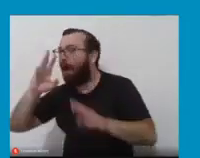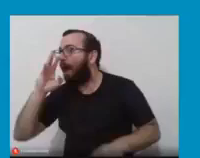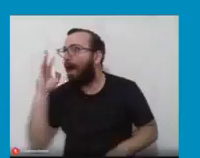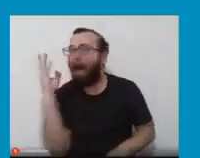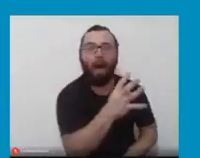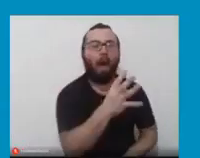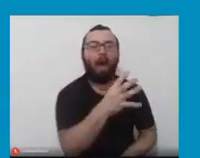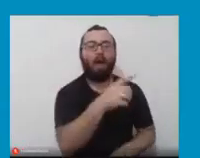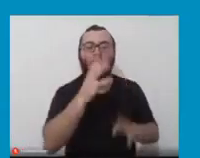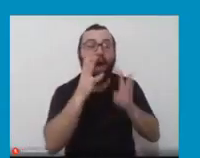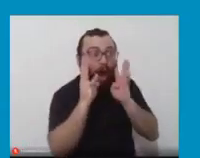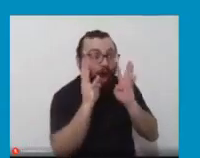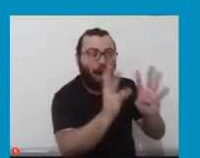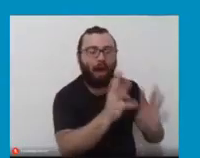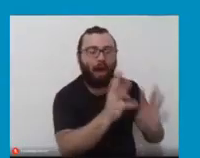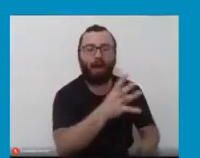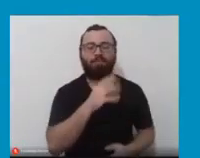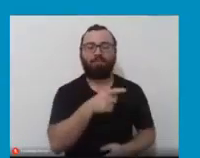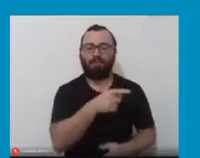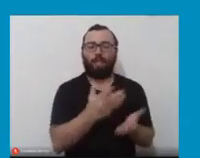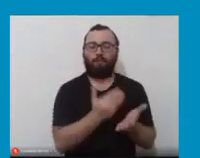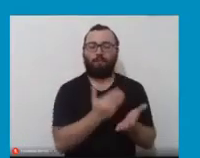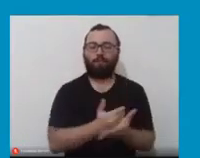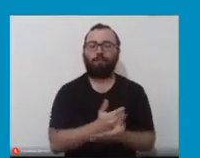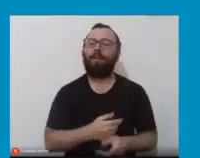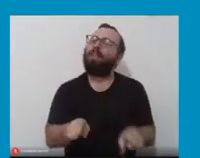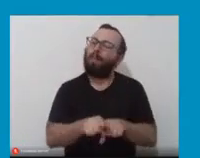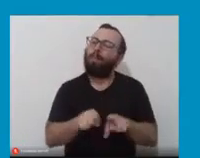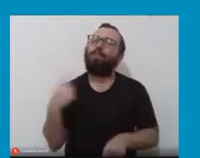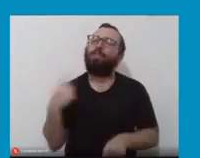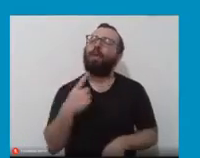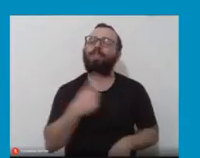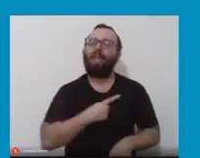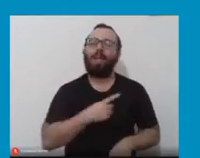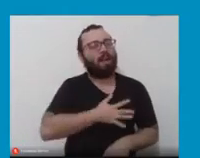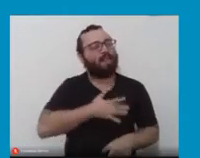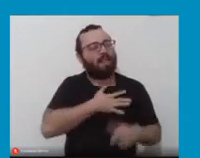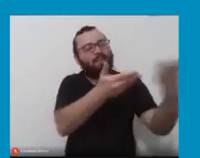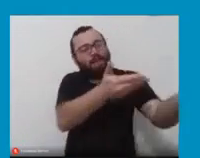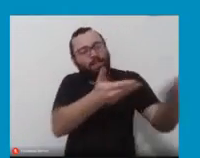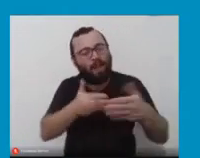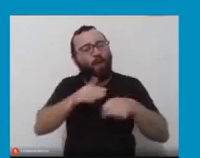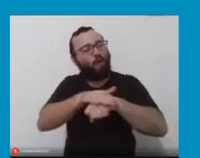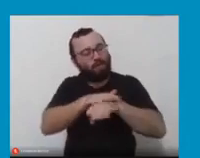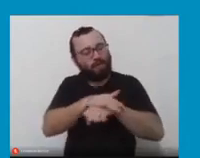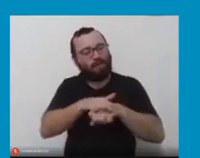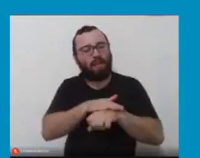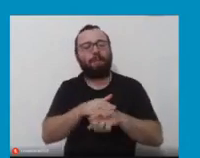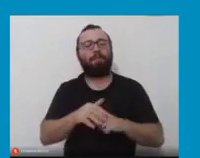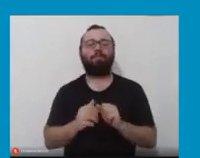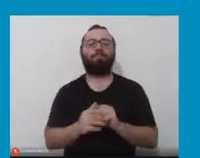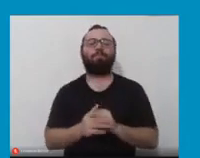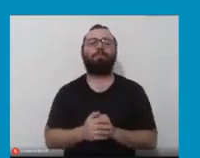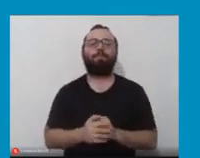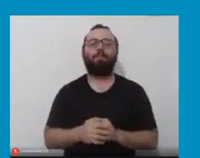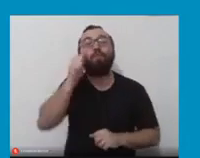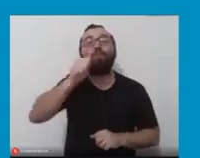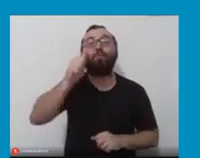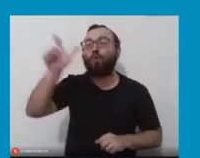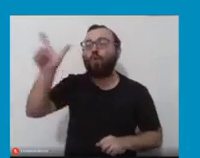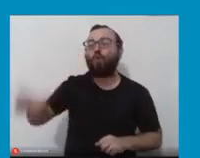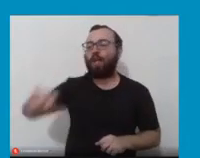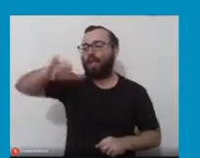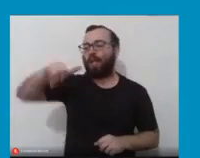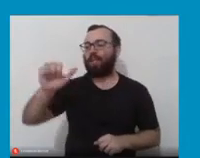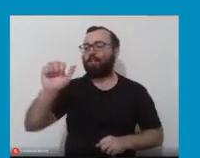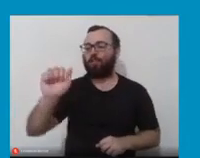o prazer de receber para conversar conosco, e principalmente com o Carlos, a Jaqueline Gomes de